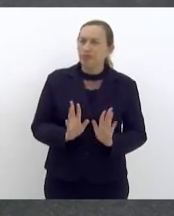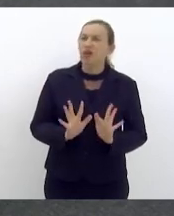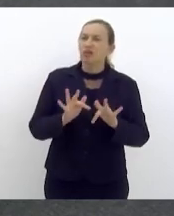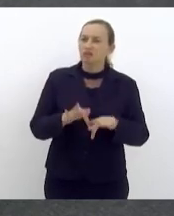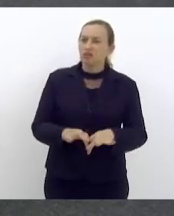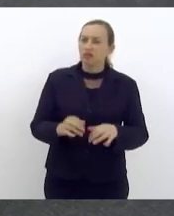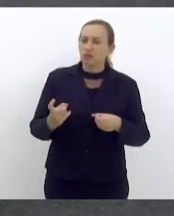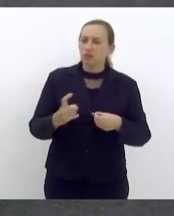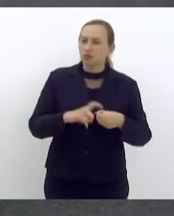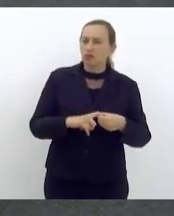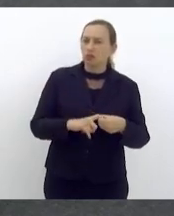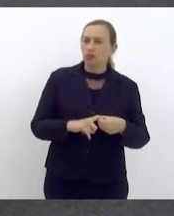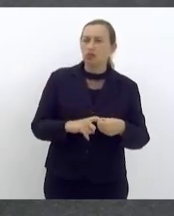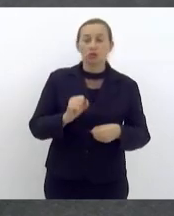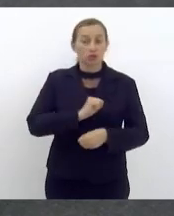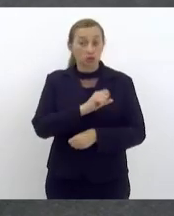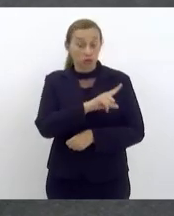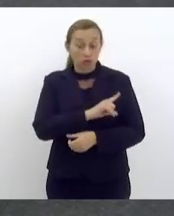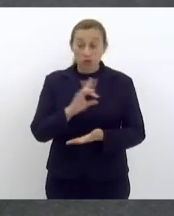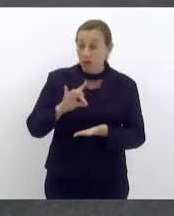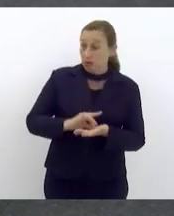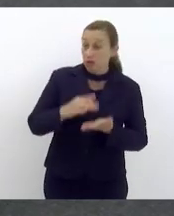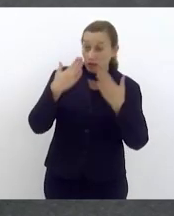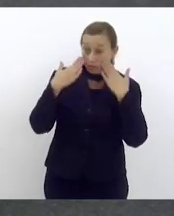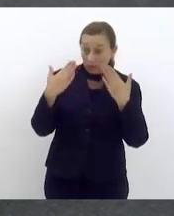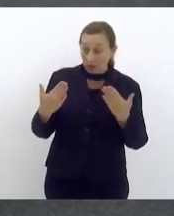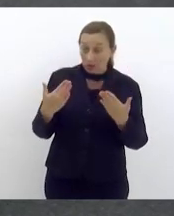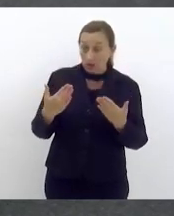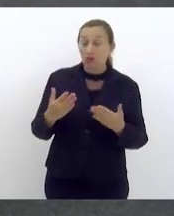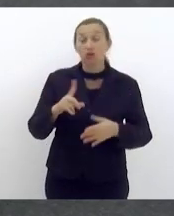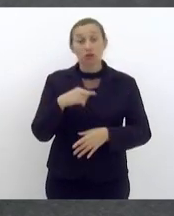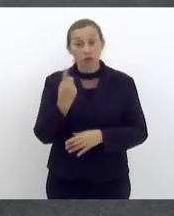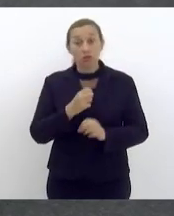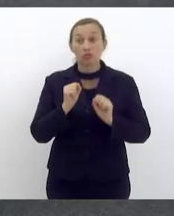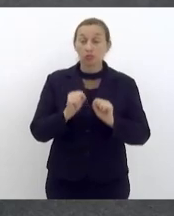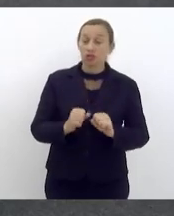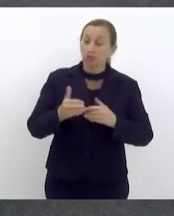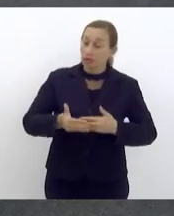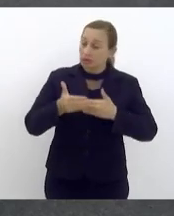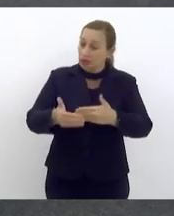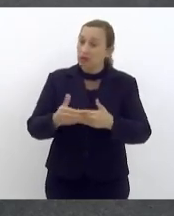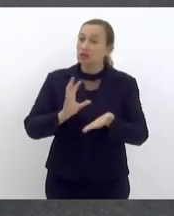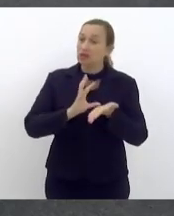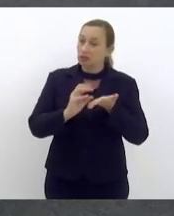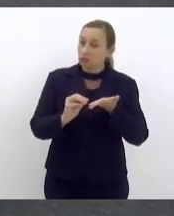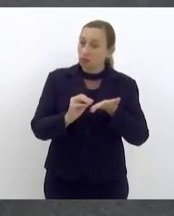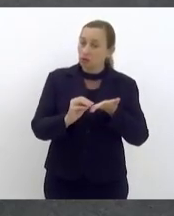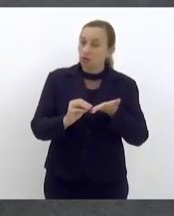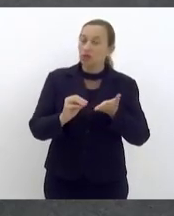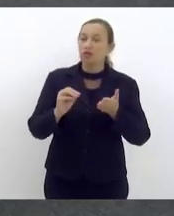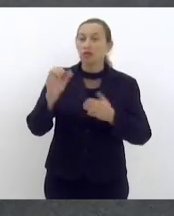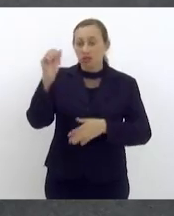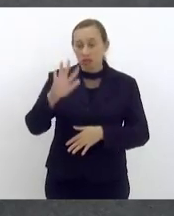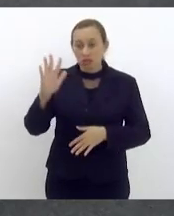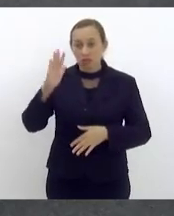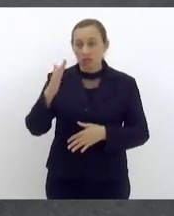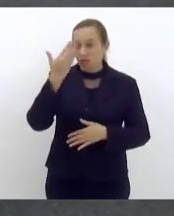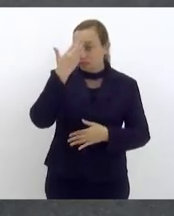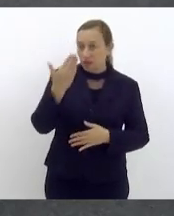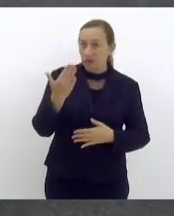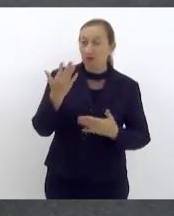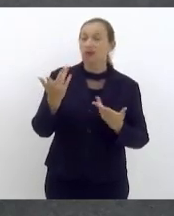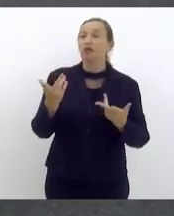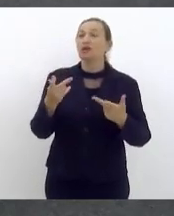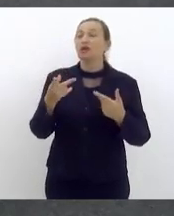do consórcio São Gonçalo diante das realidades que aqui apresentei e nós podemos estar avançando nessa pauta a nível Estadual Parabéns pelo seu